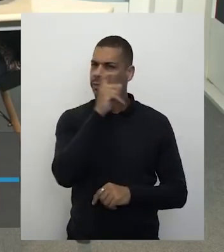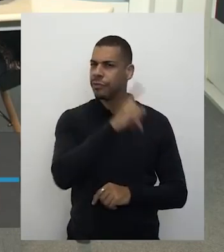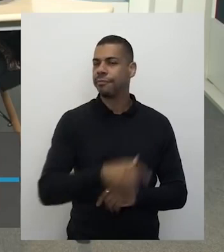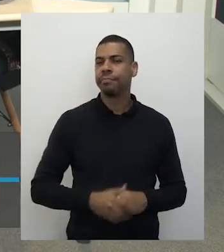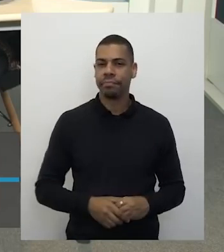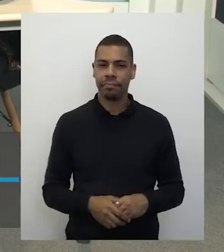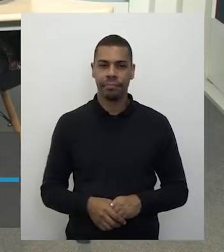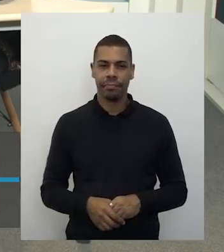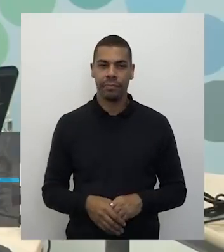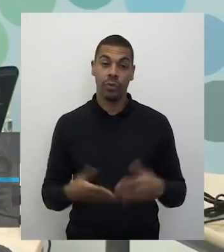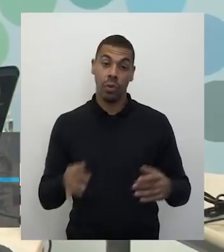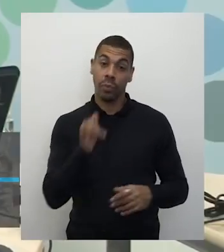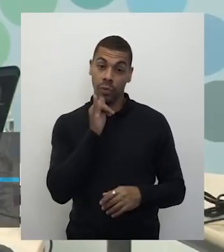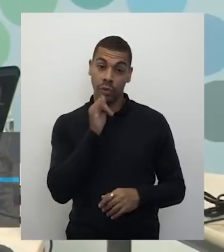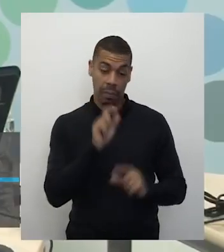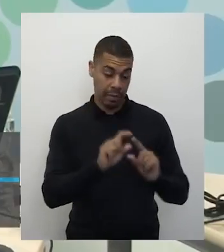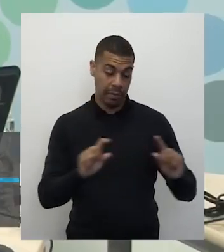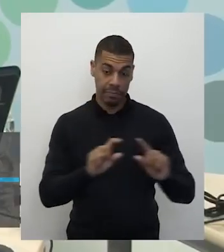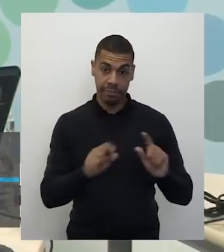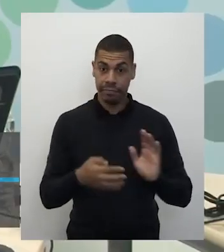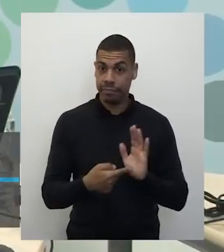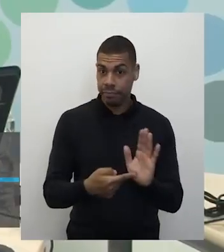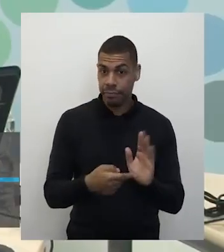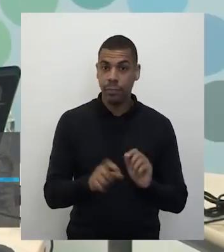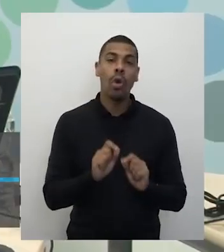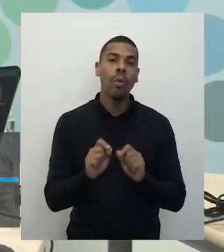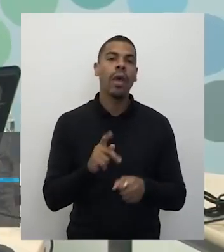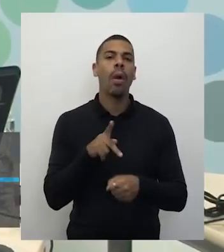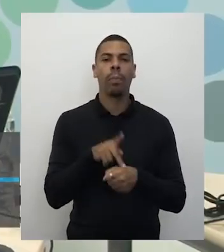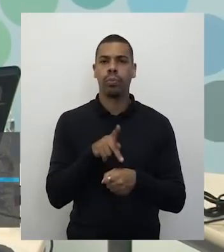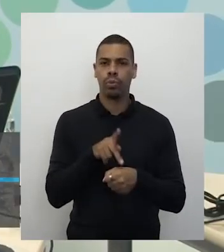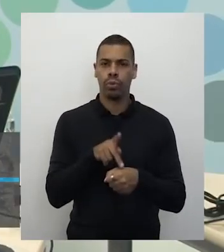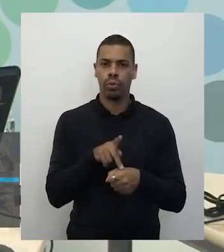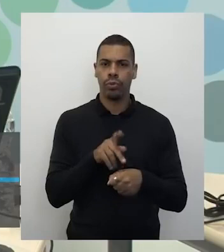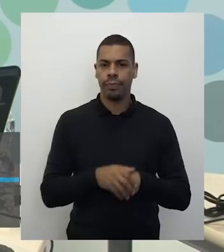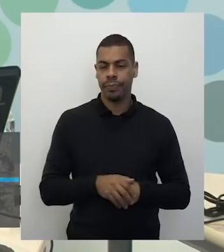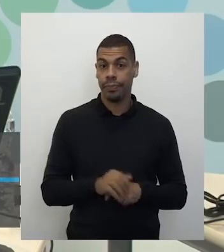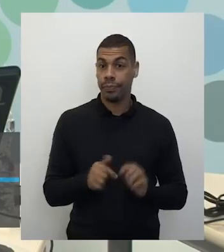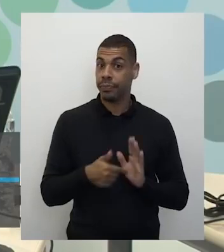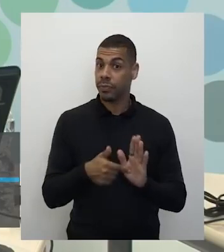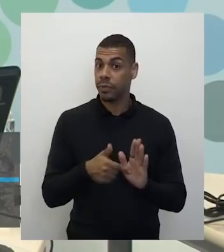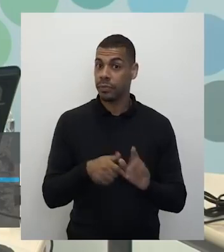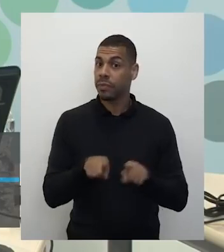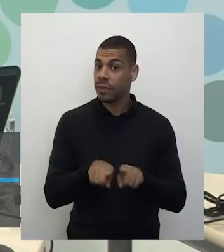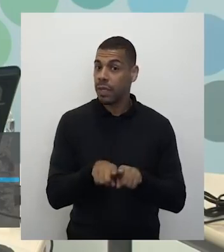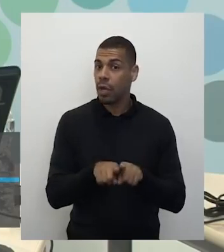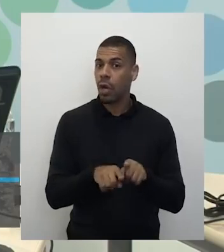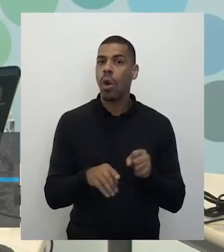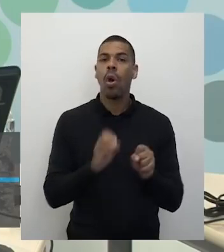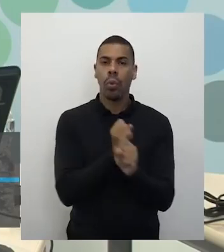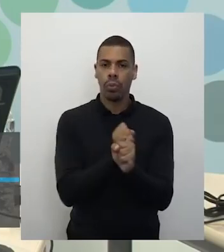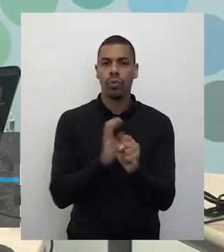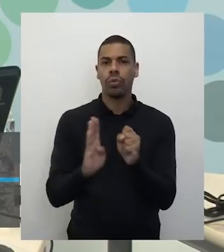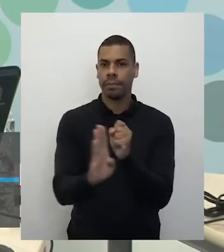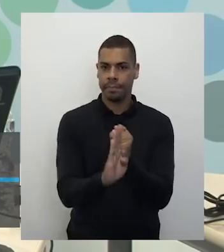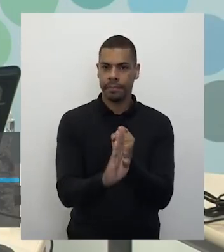né, Andréia? Agora, quando, por exemplo, aqui no caso, é o pronome possessivo, né? Meu, minha, e aí a gente tem um substantivo. Então, até